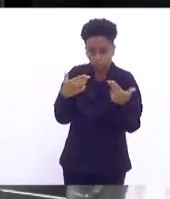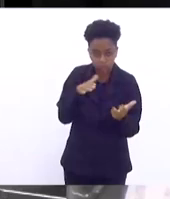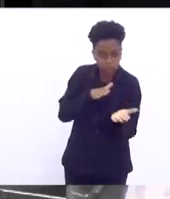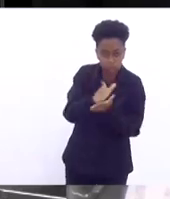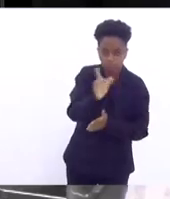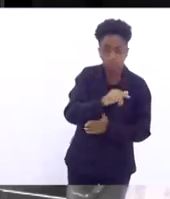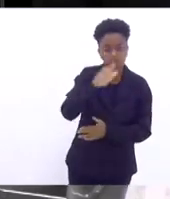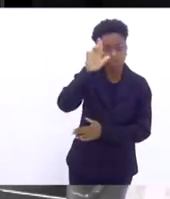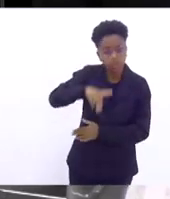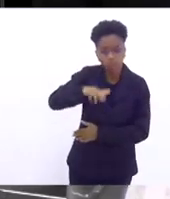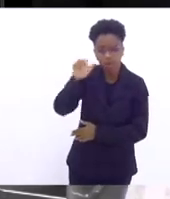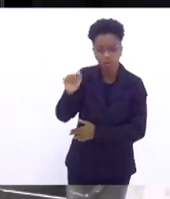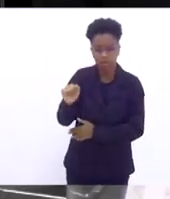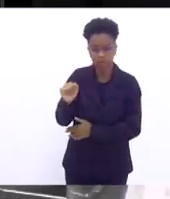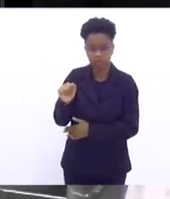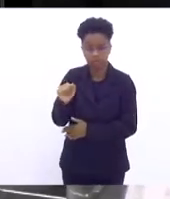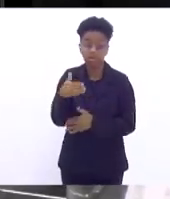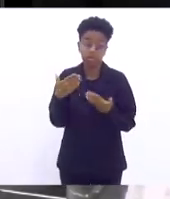então